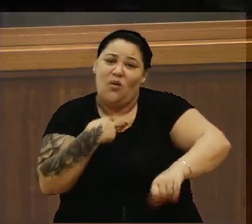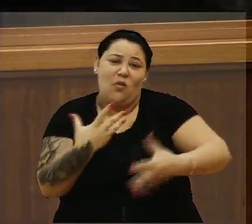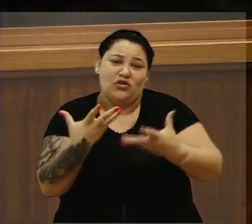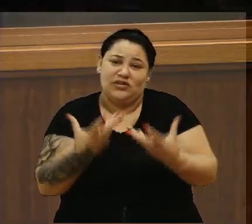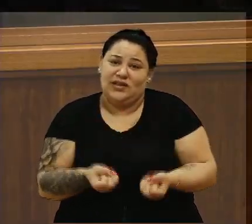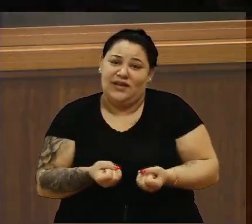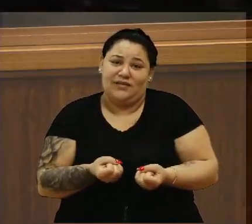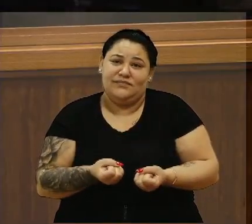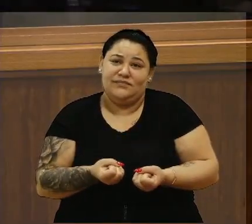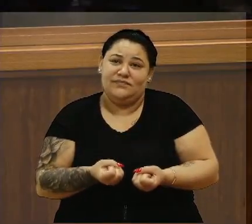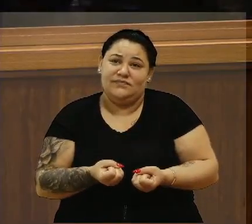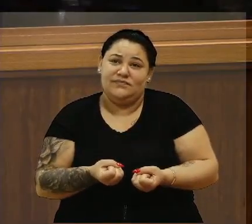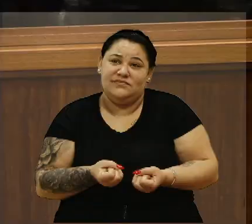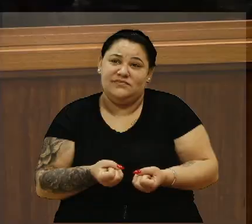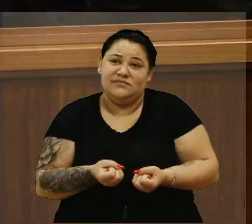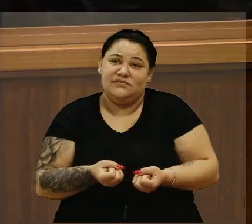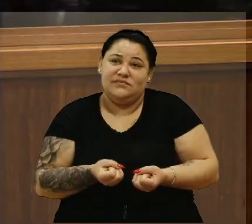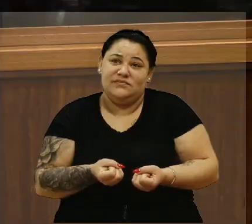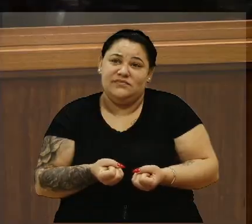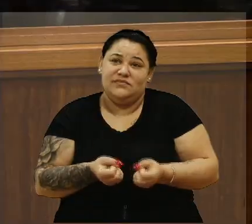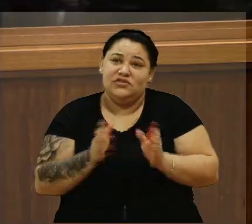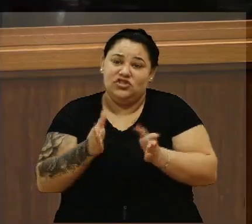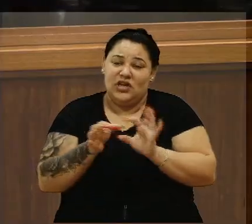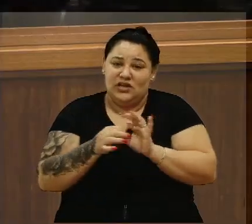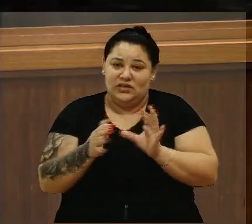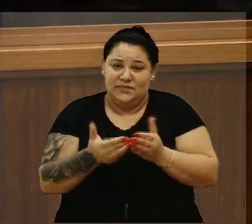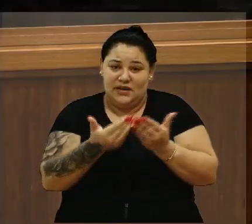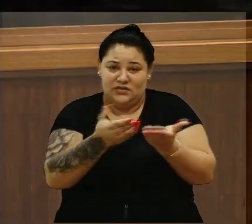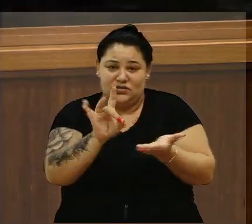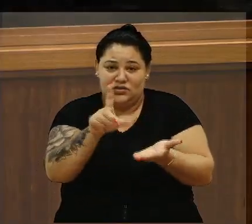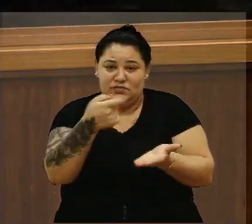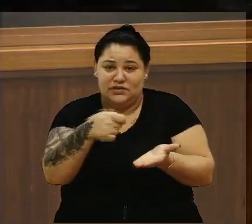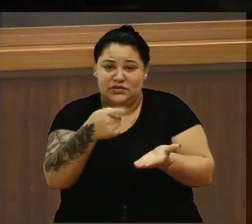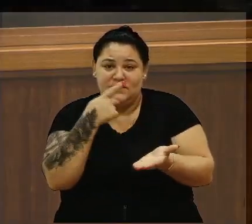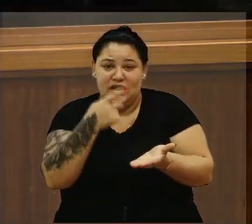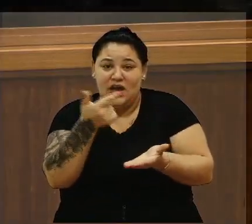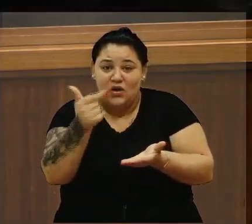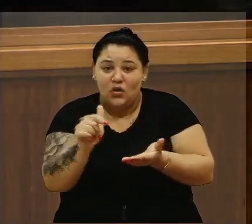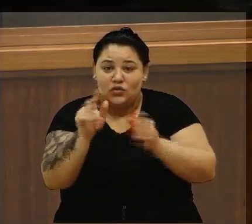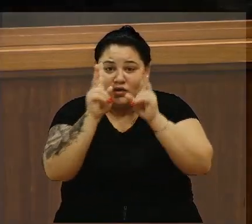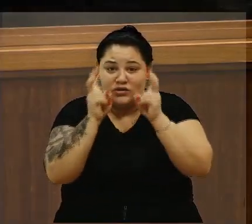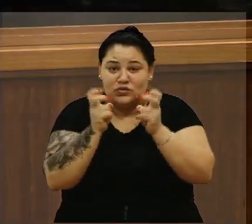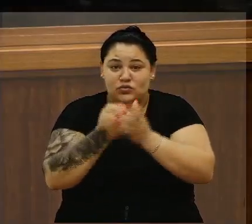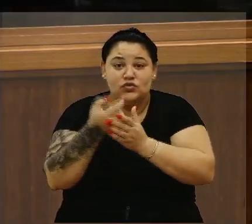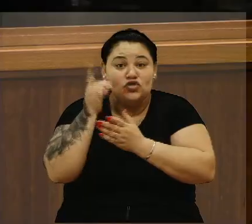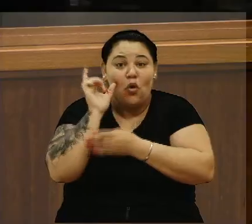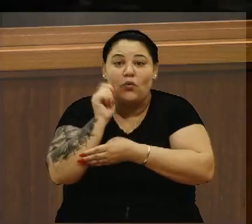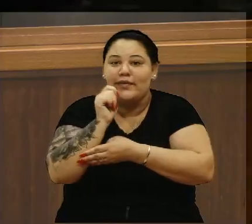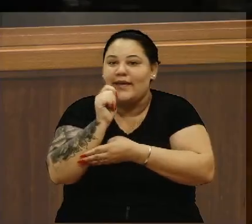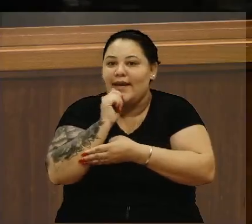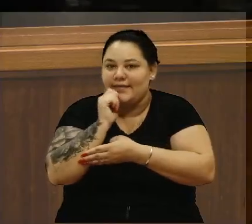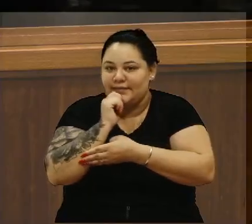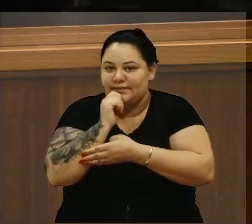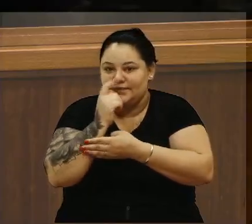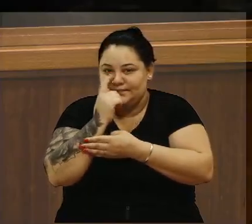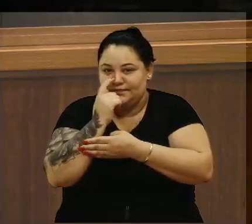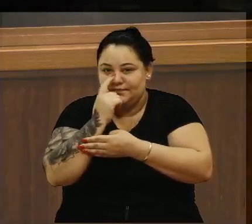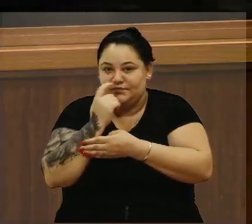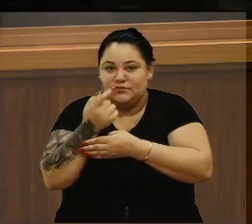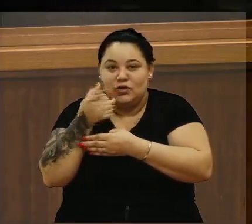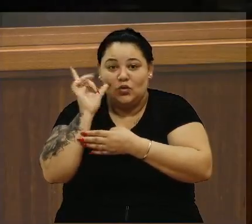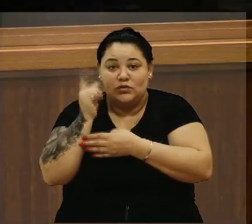inadmissível. Eu já lhe concedo, vereadora, só preciso falar de outro assunto, que era de ontem ainda. Ontem eu